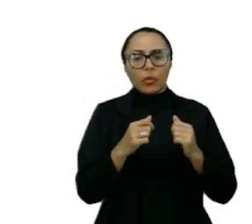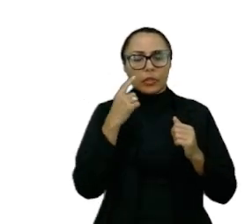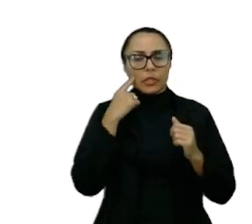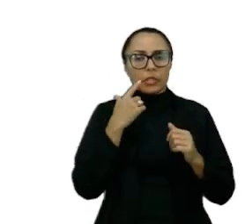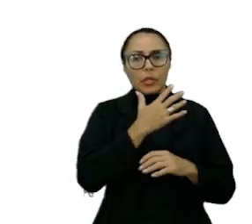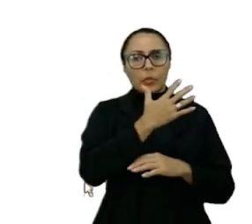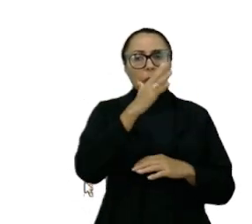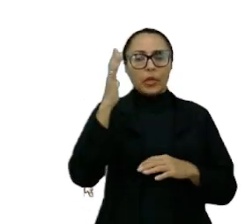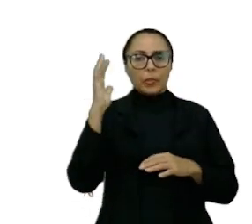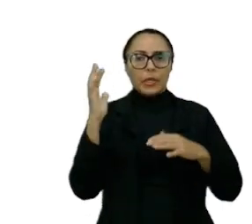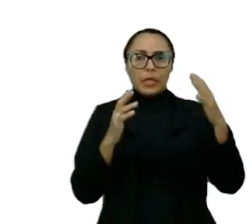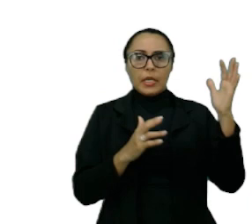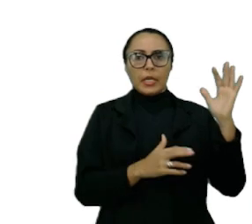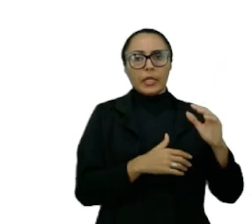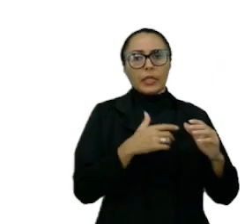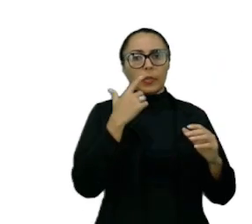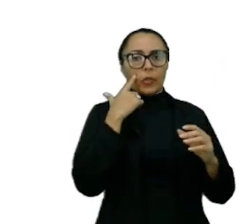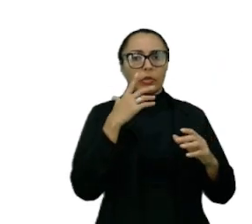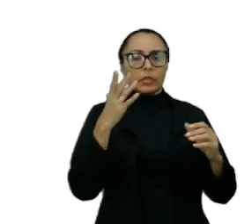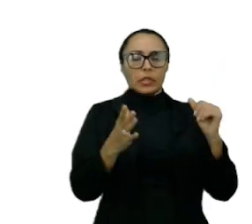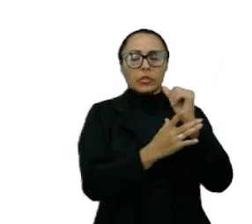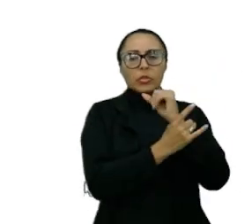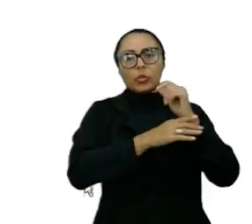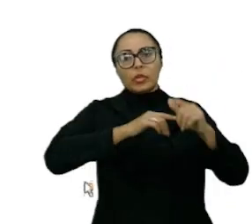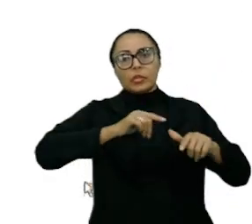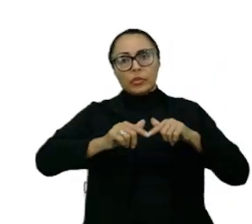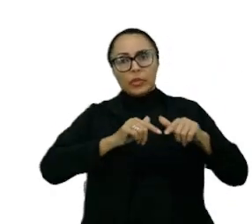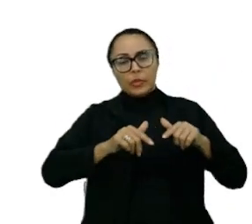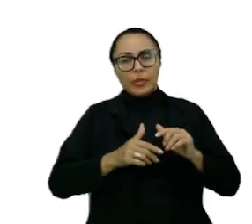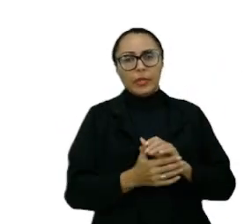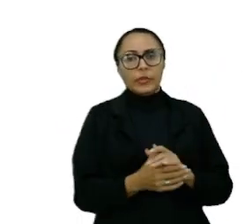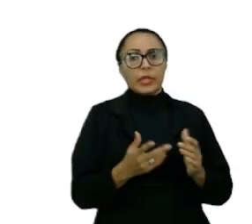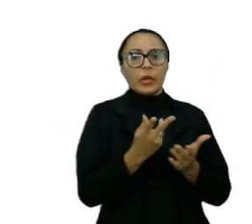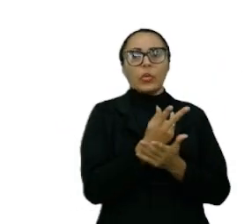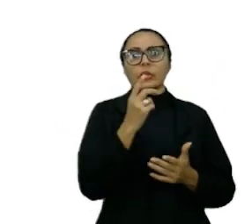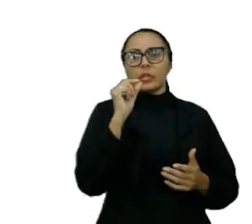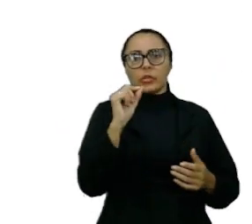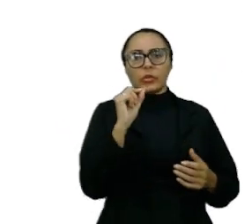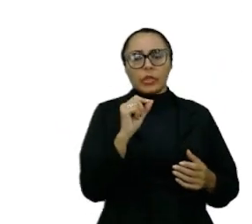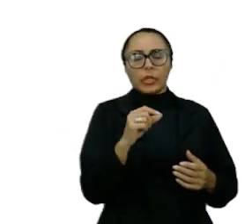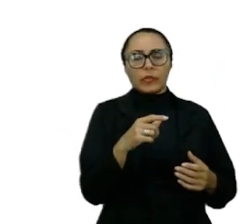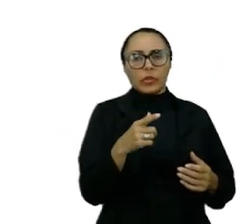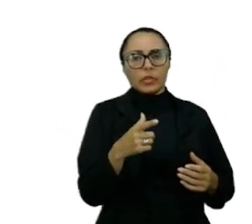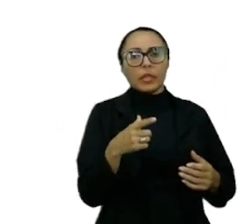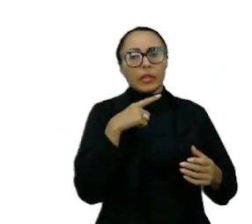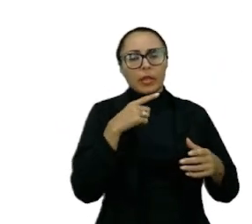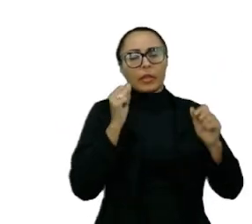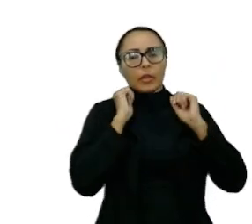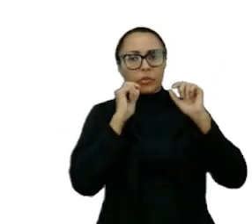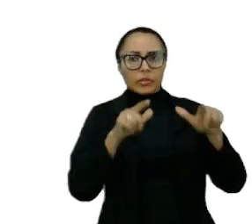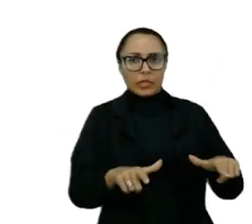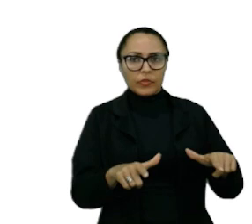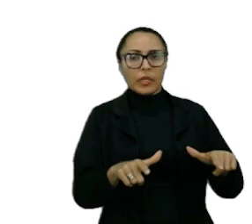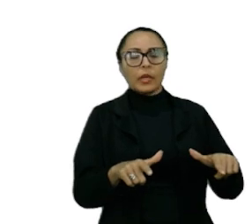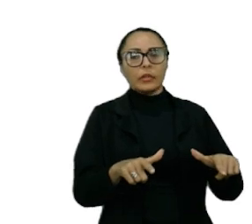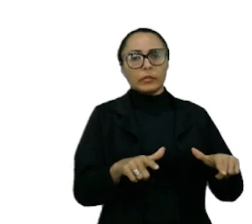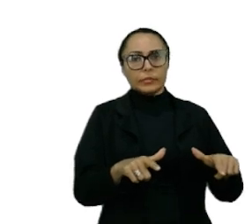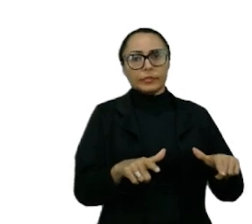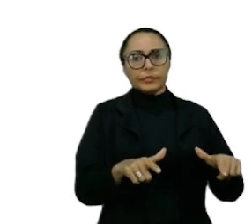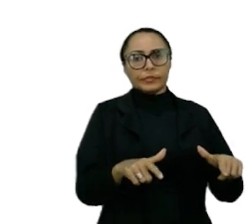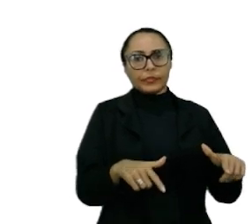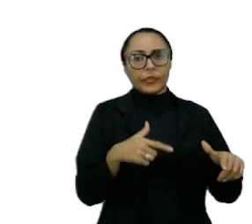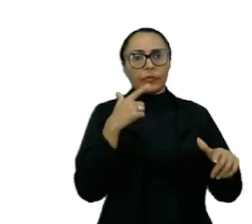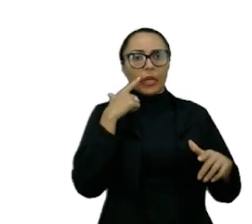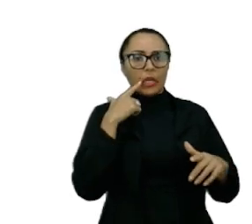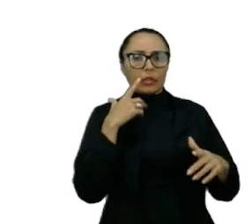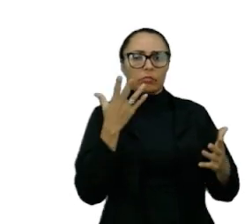pode ser de segurança do trabalho. Então, o que acontece? Você tem um certificado, no certificado vai